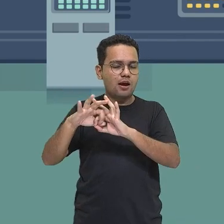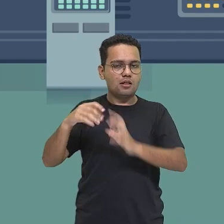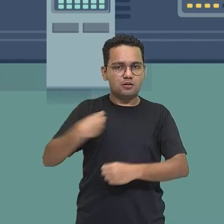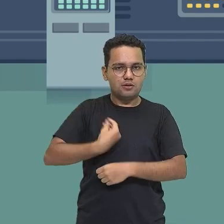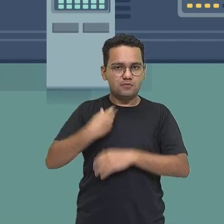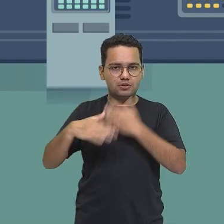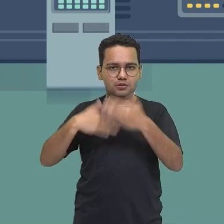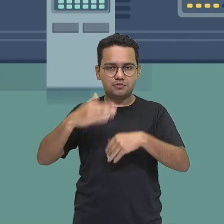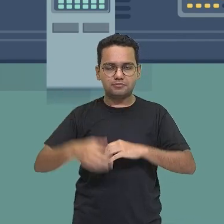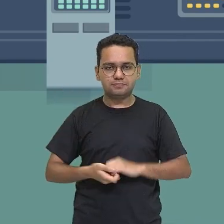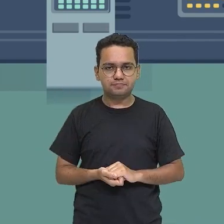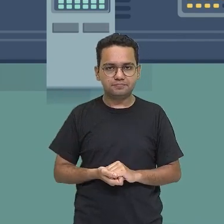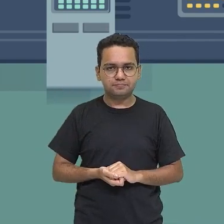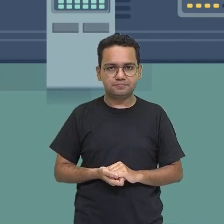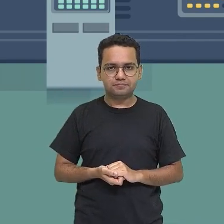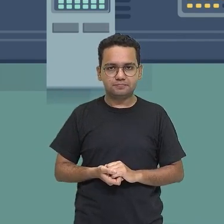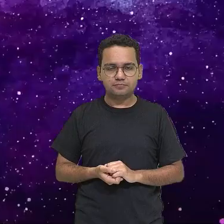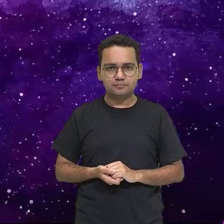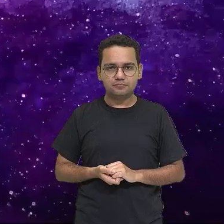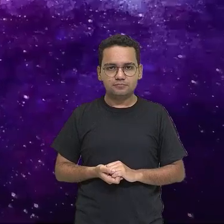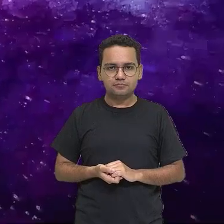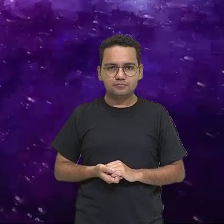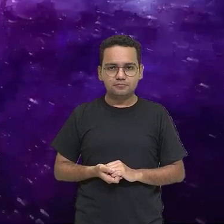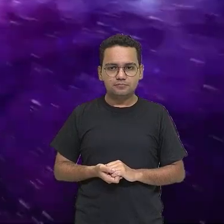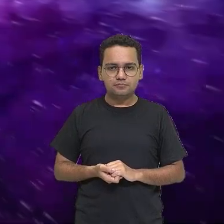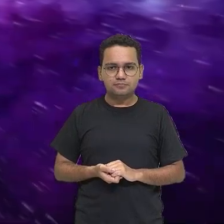da vida. Vamos lá?